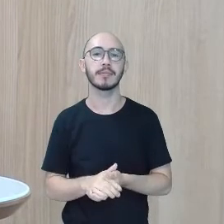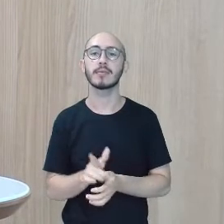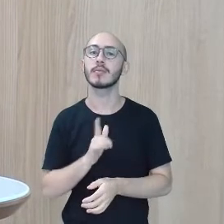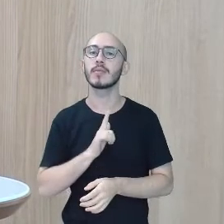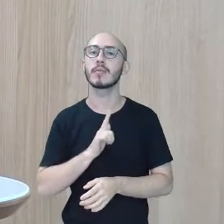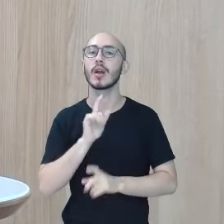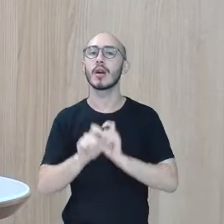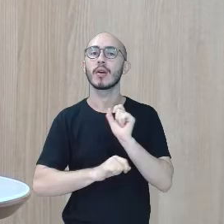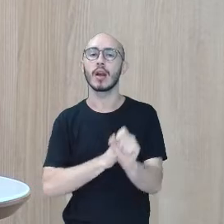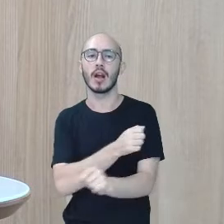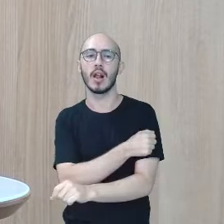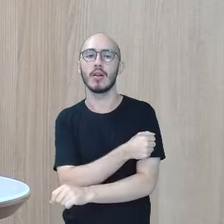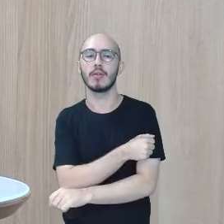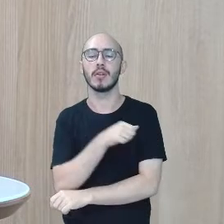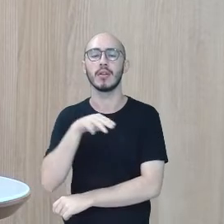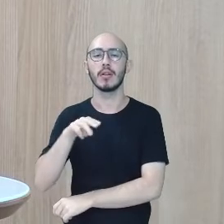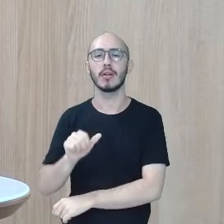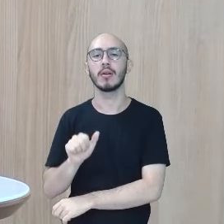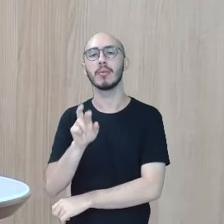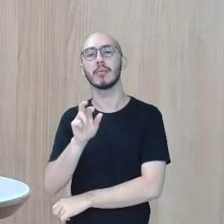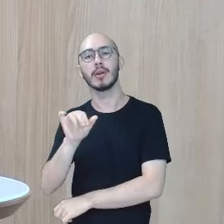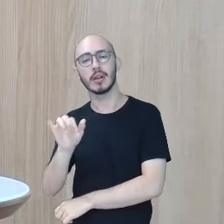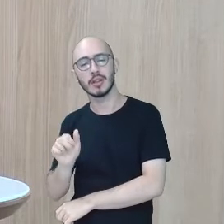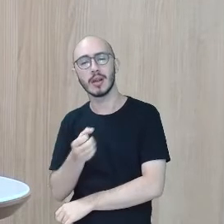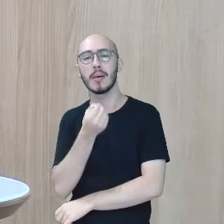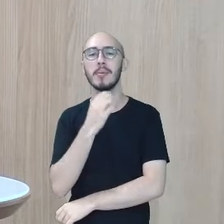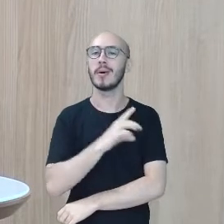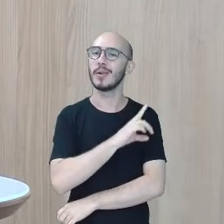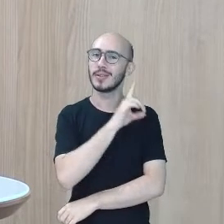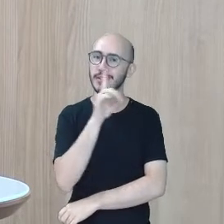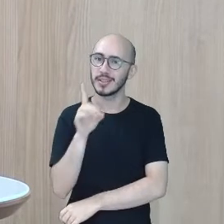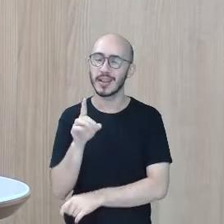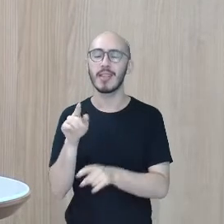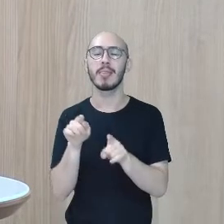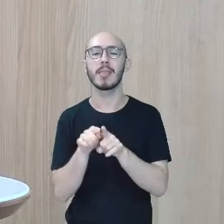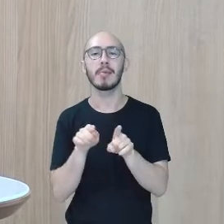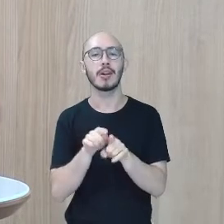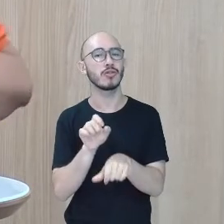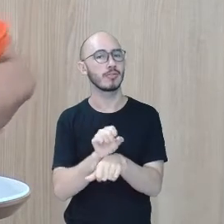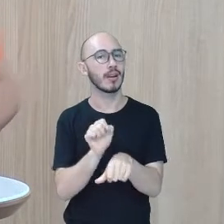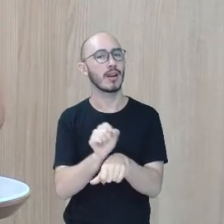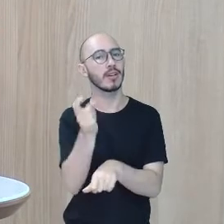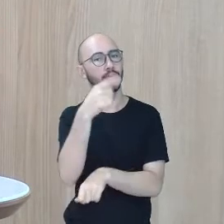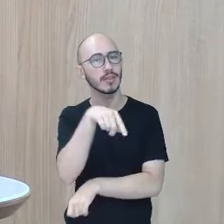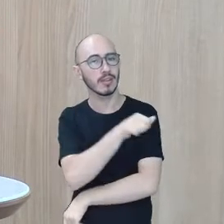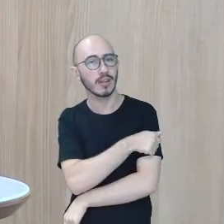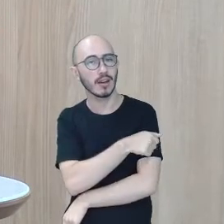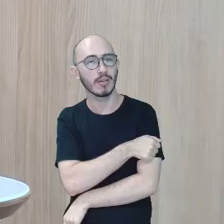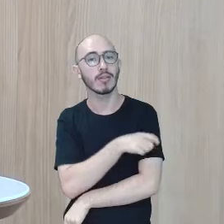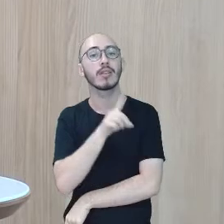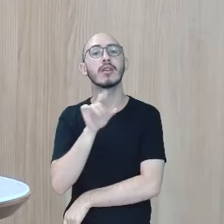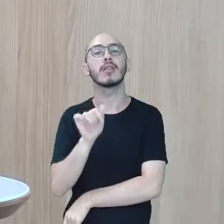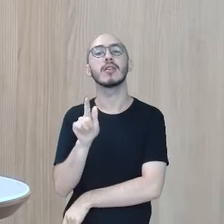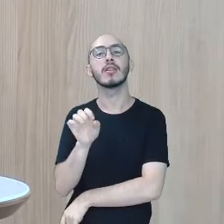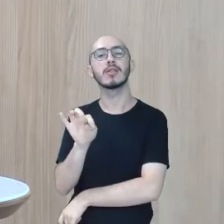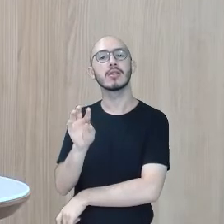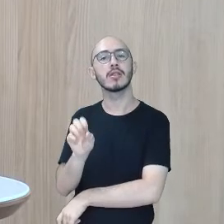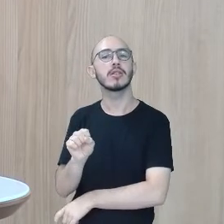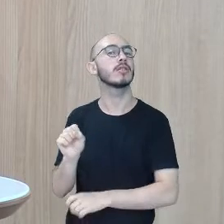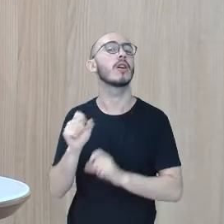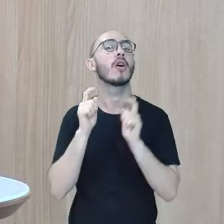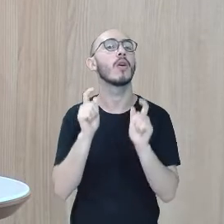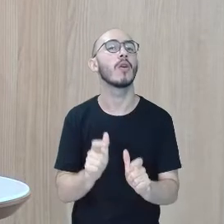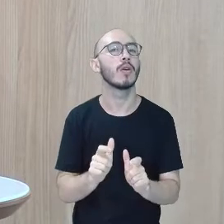gente já tem a Maria, que deu um bom dia, legal pra gente, né? E tô esperando, cadê você, Diógenes? Cadê o